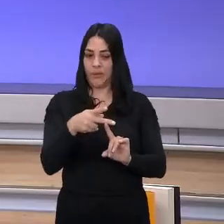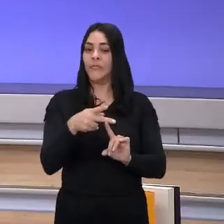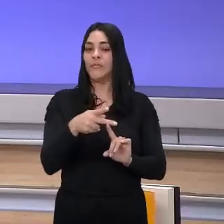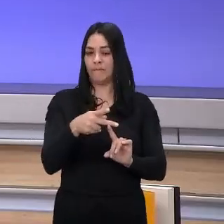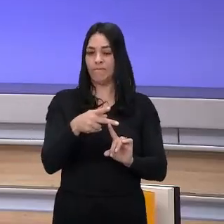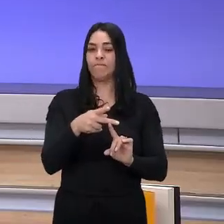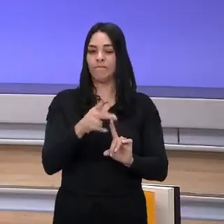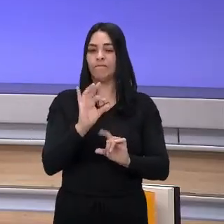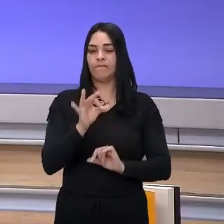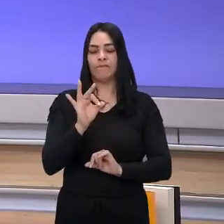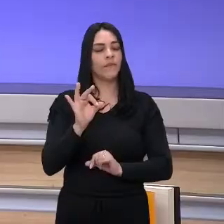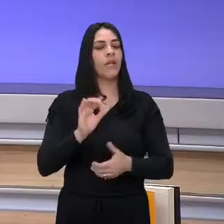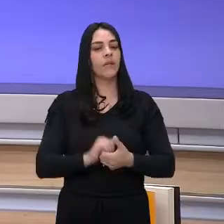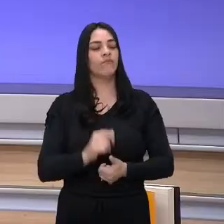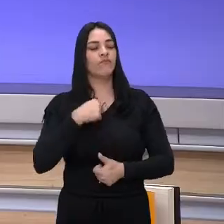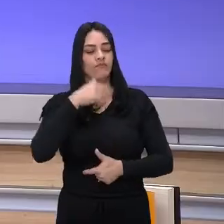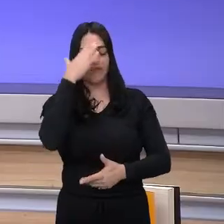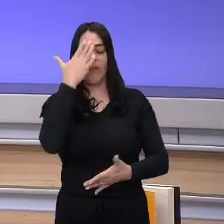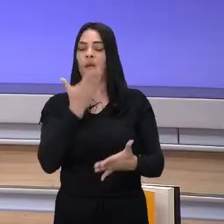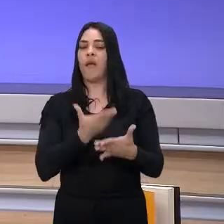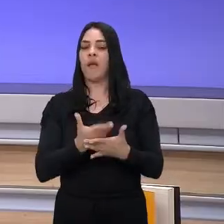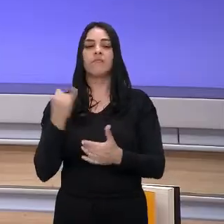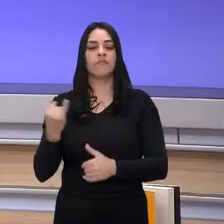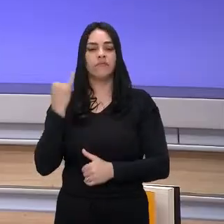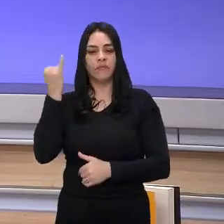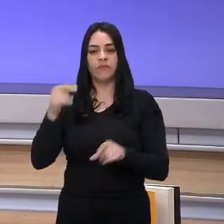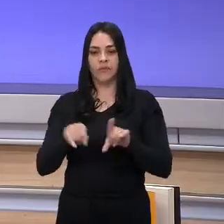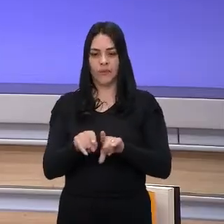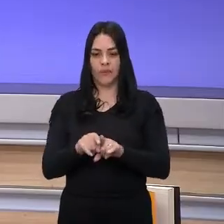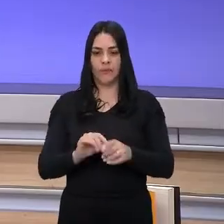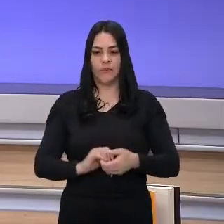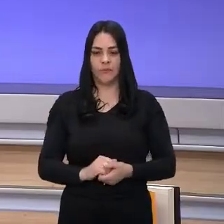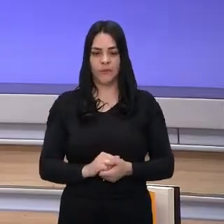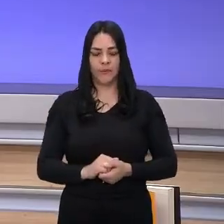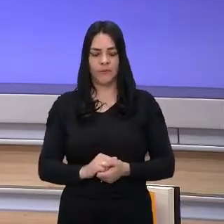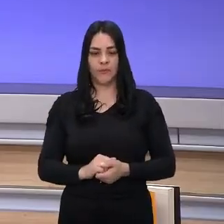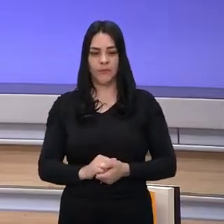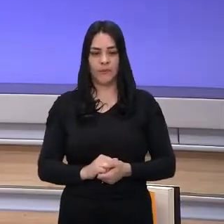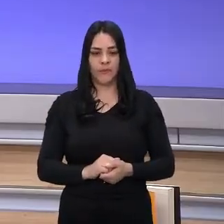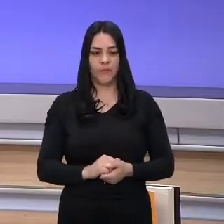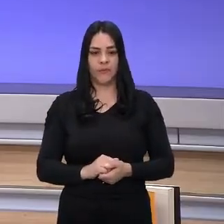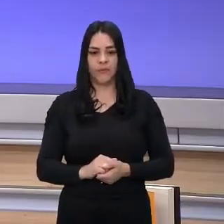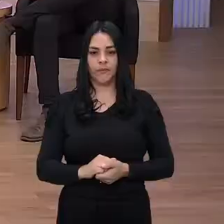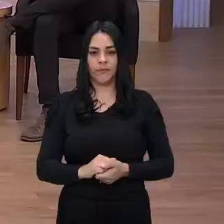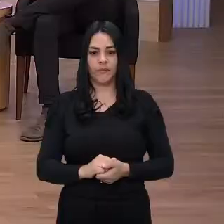Né? Então, eu acredito que isso é muito válido também.